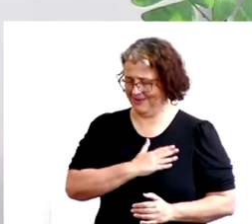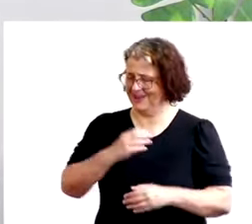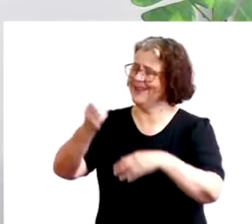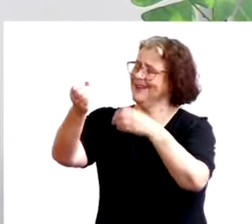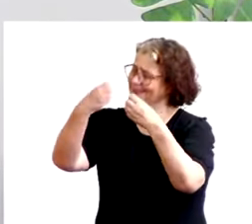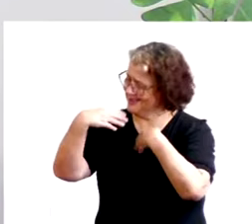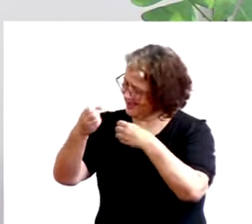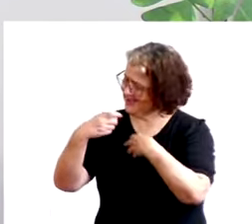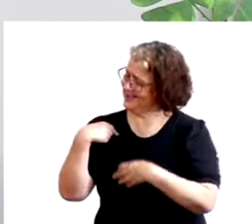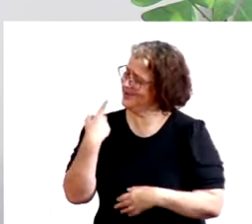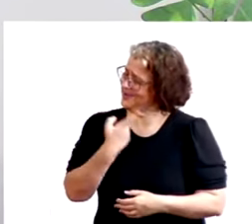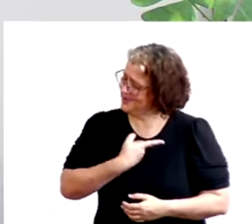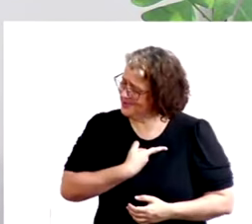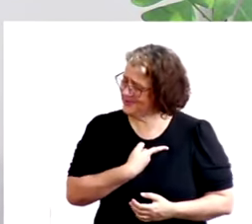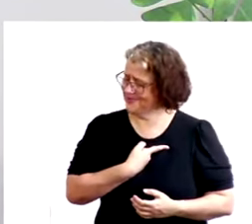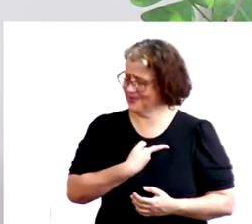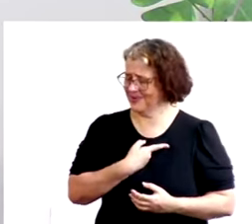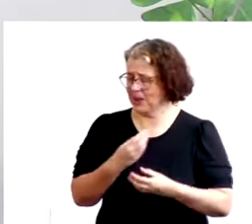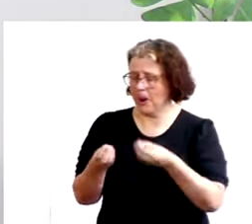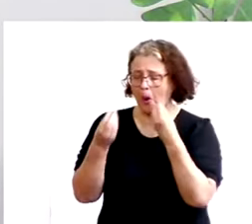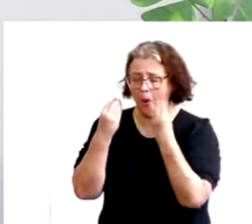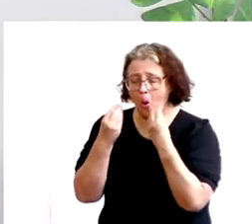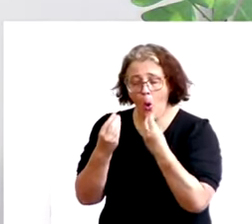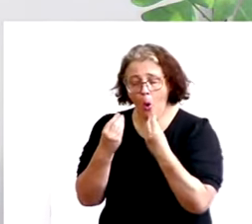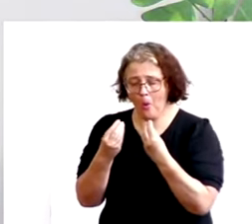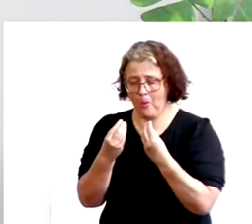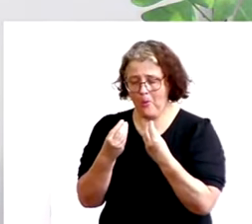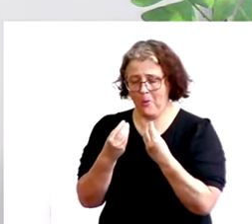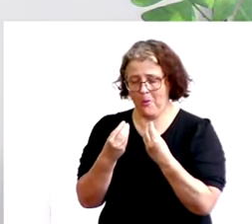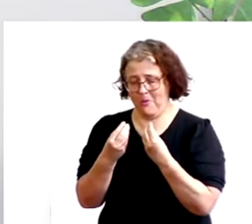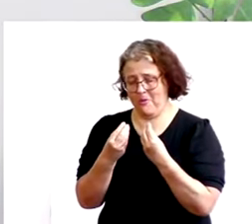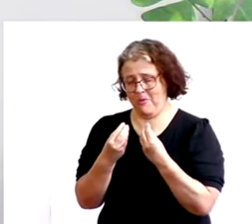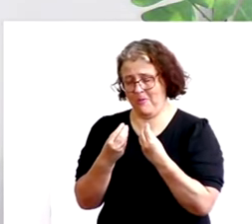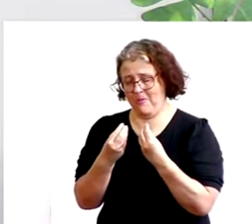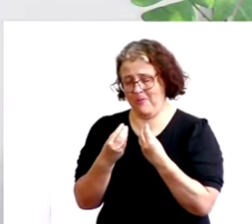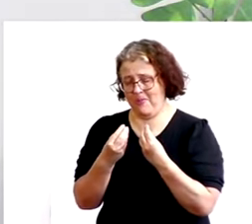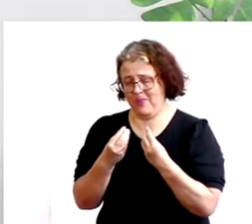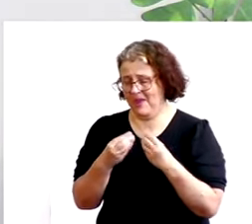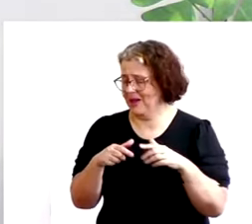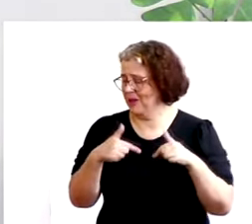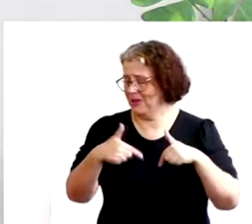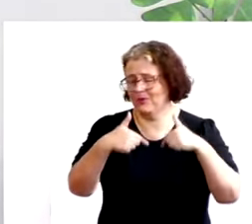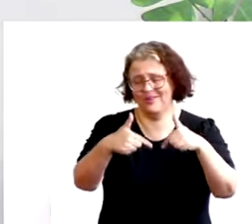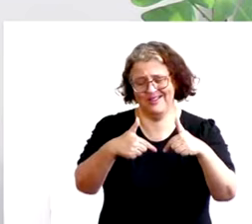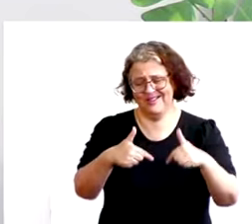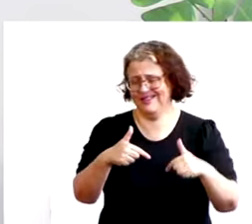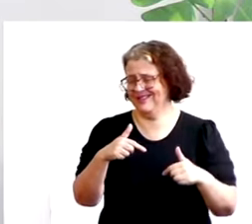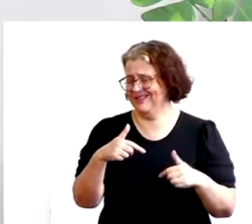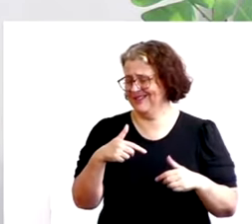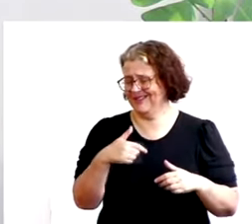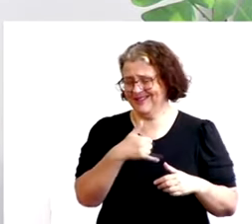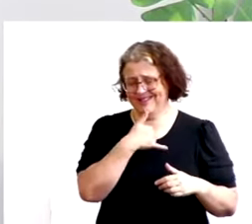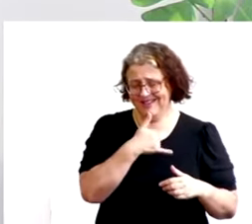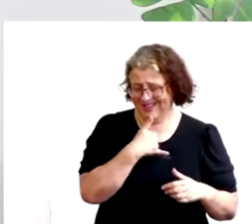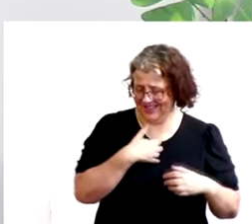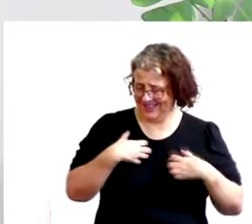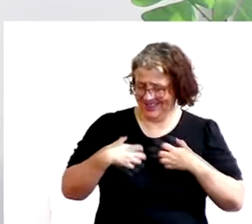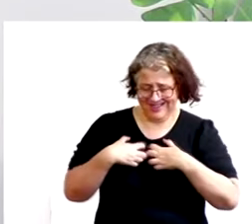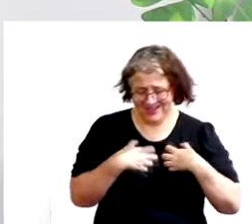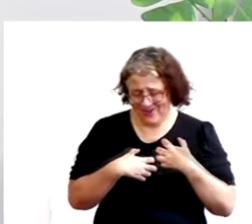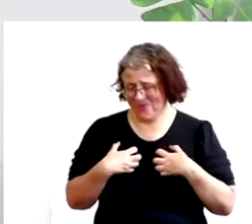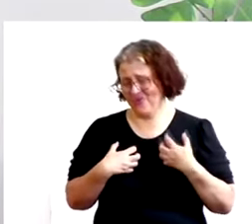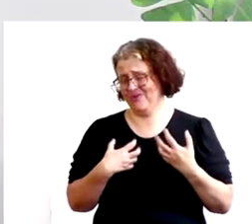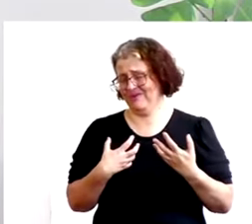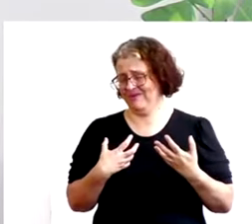ensinando-nos ó Deus a como lidar com as lutas e tristezas e angústias e